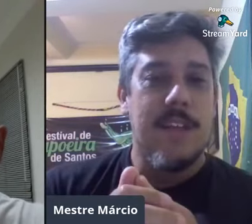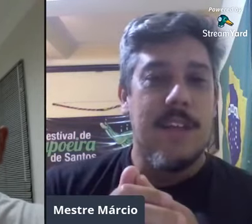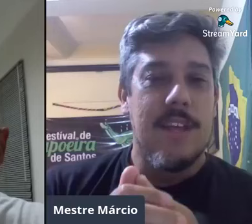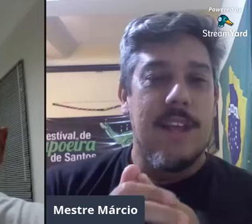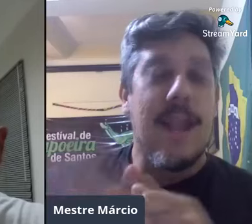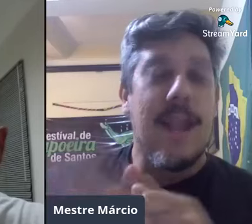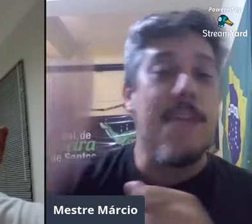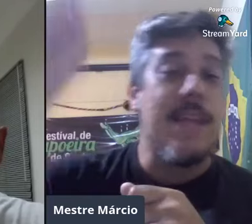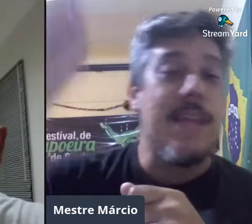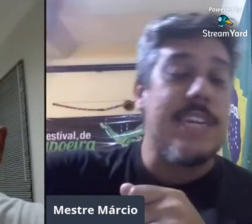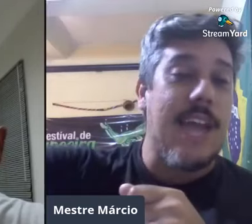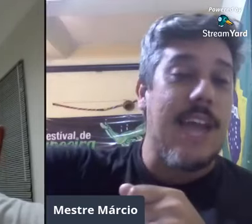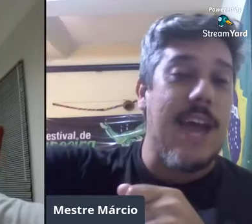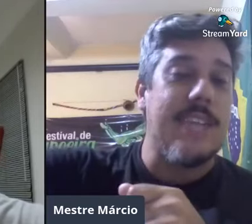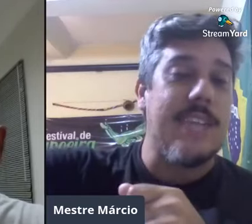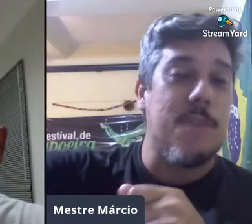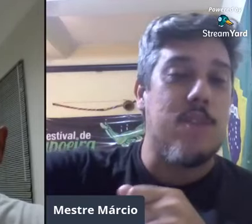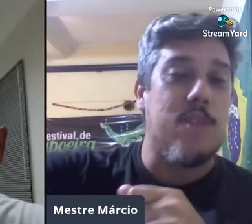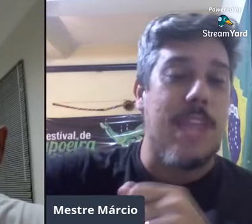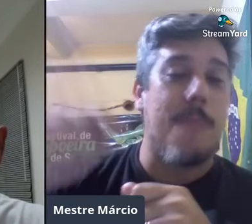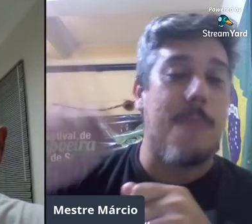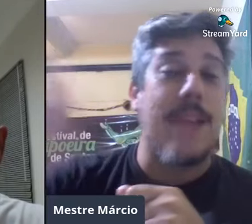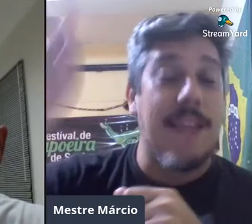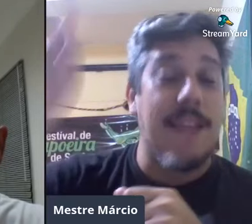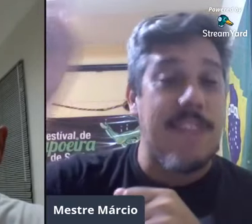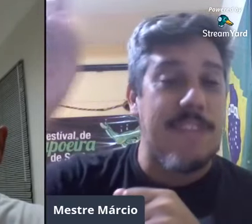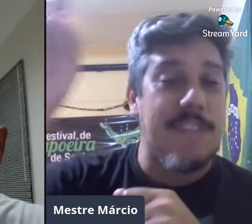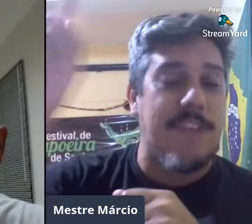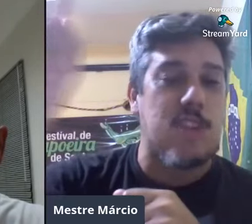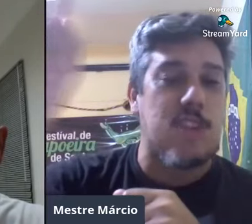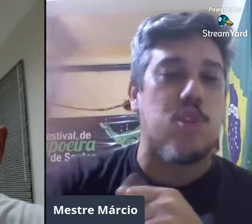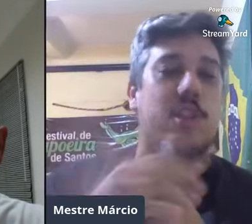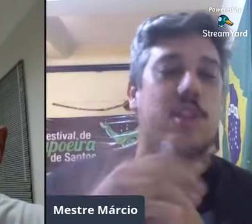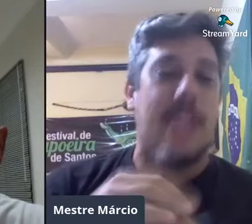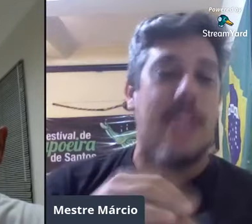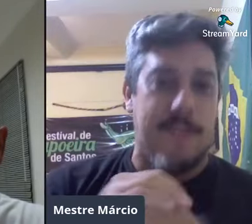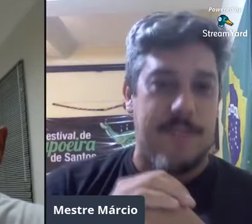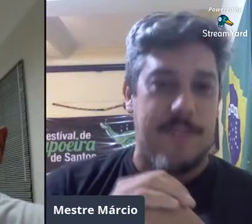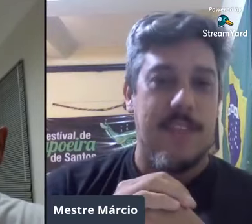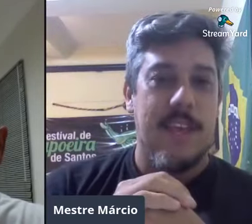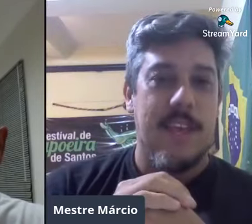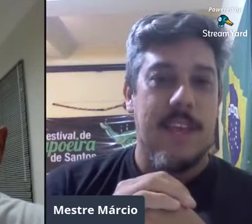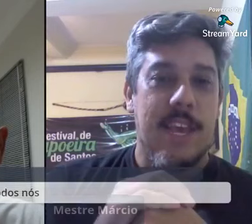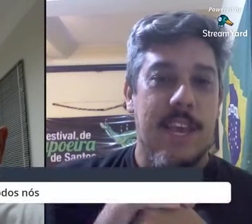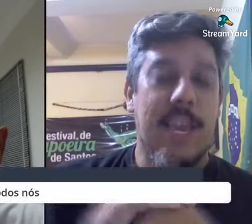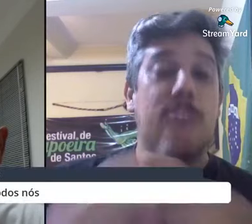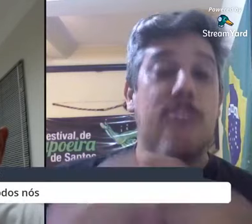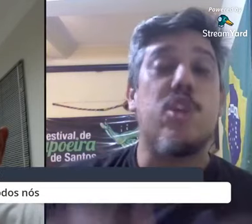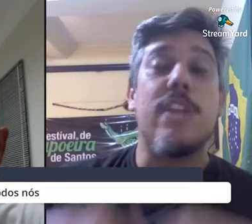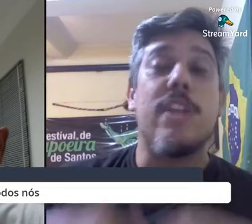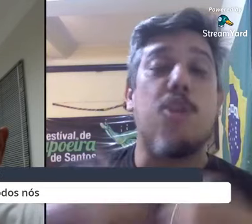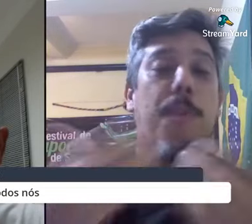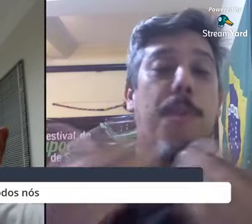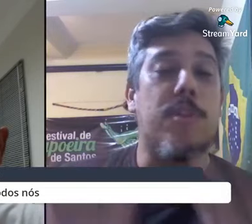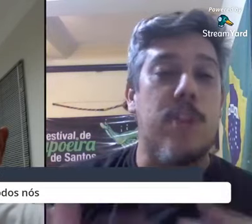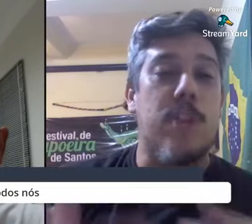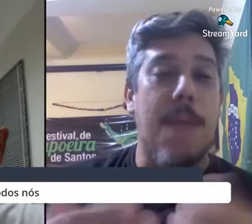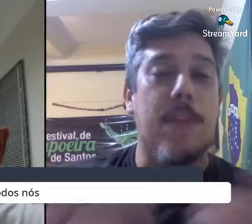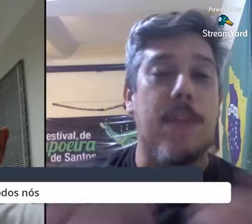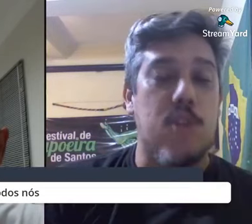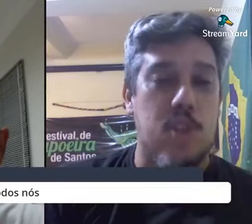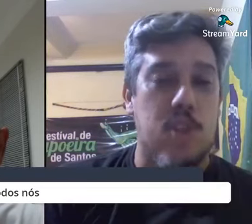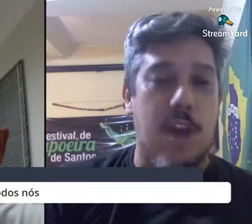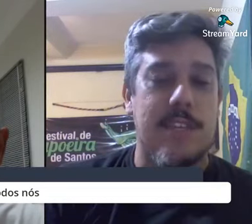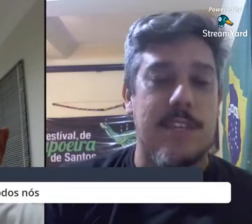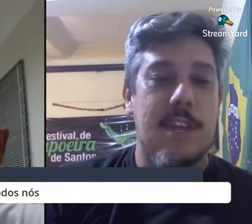lá em Minas Gerais, há muito tempo, naquela vida difícil que o senhor teve, E aí o senhor tentou proporcionar